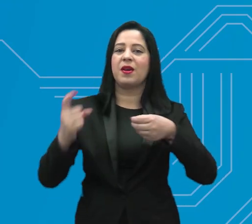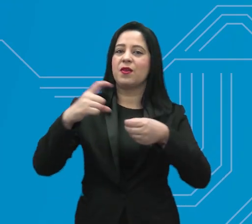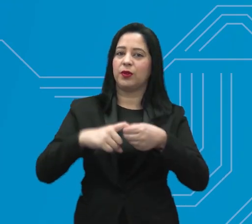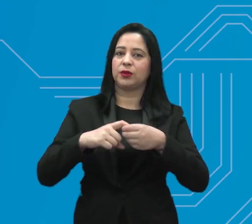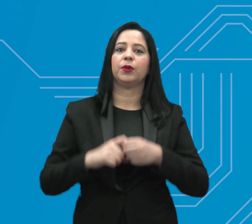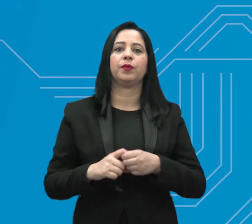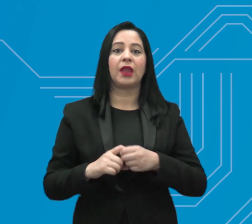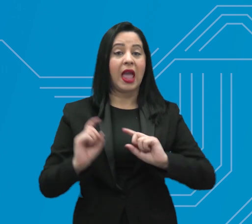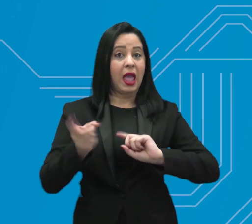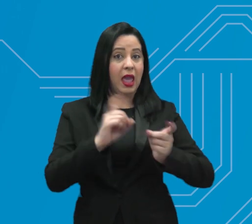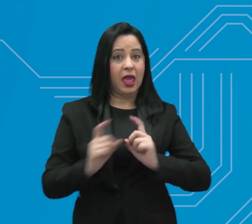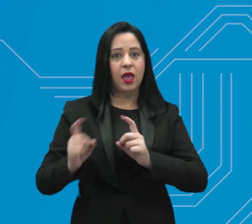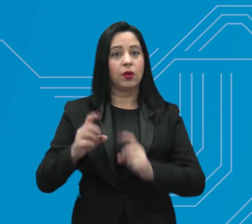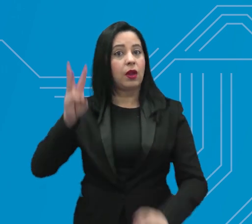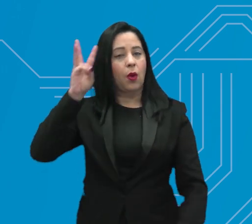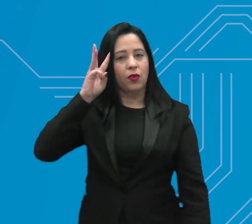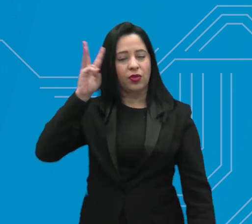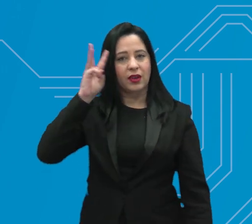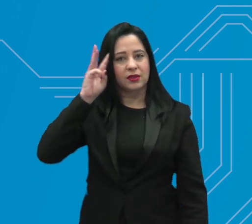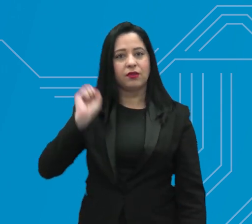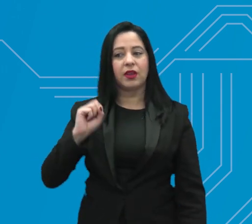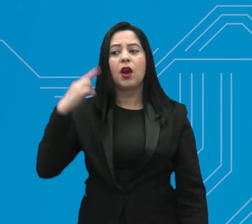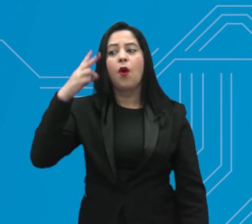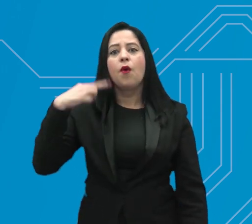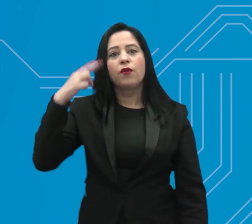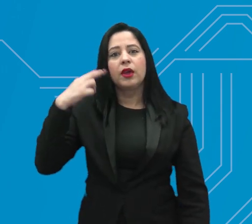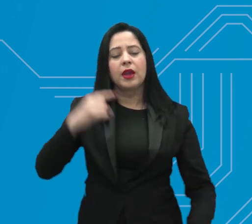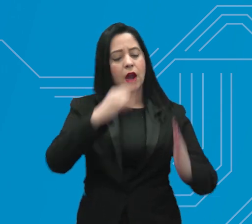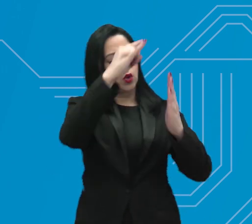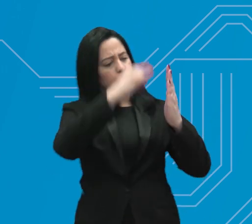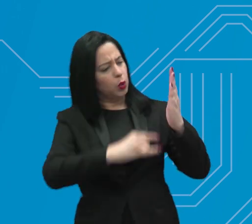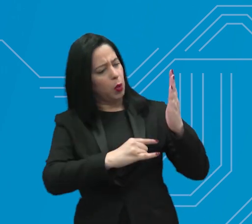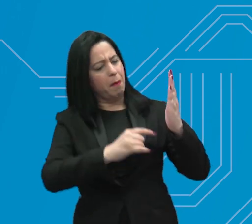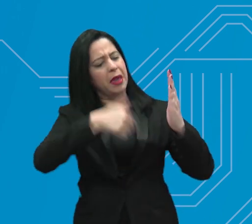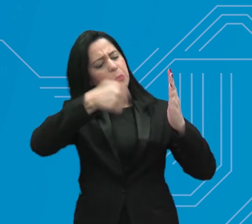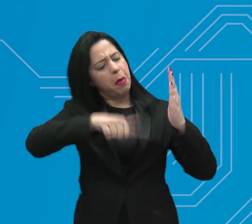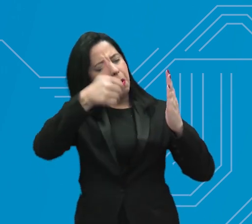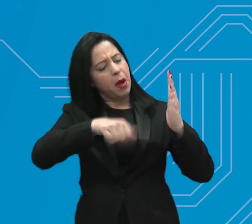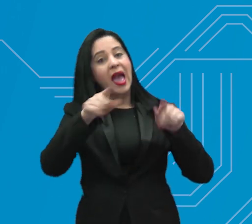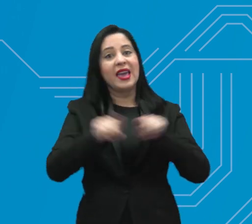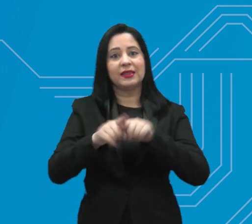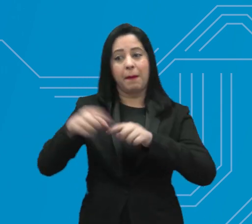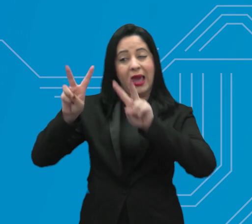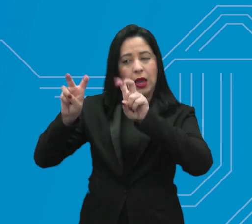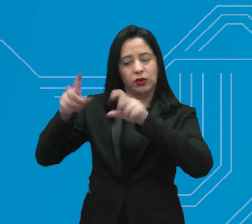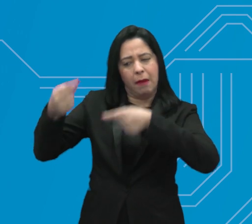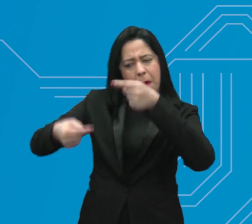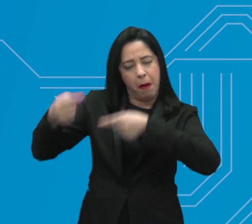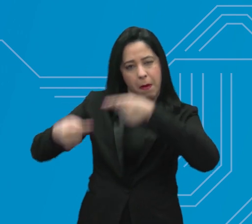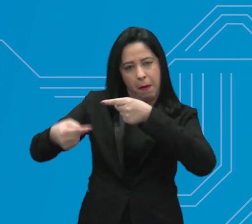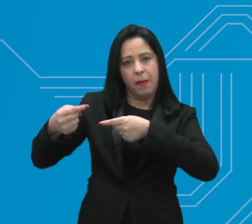Estamos de volta. Na sessão realizada na última terça-feira, os vereadores apreciaram documentos e debateram assuntos